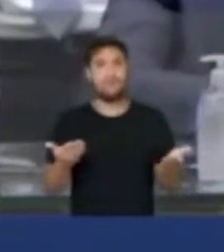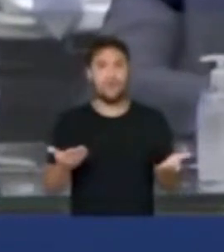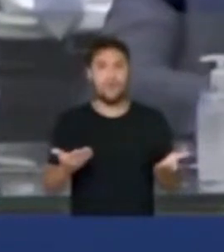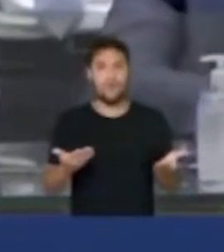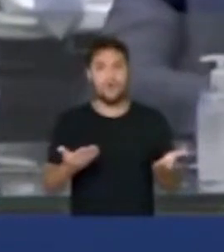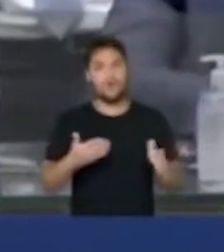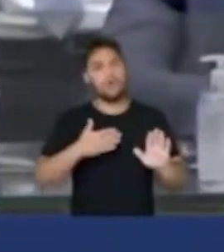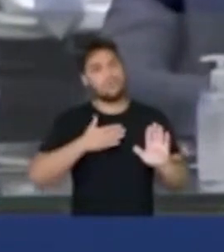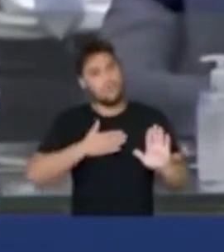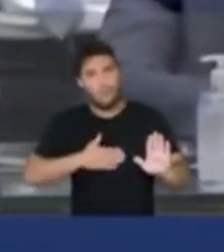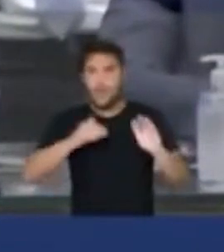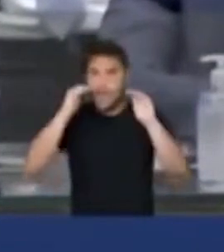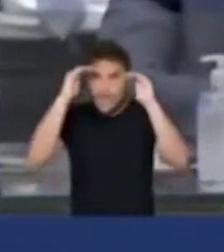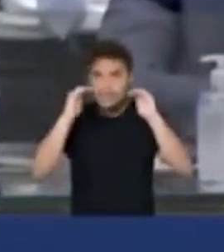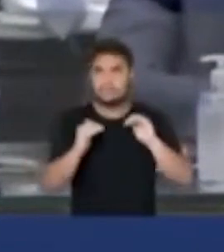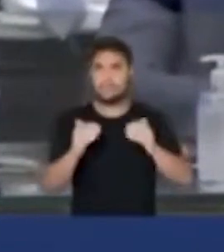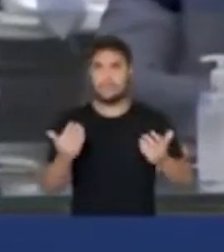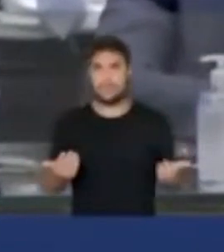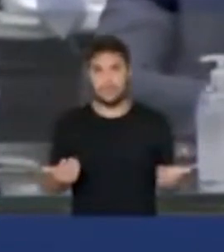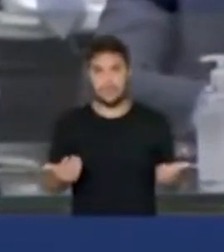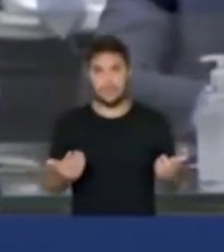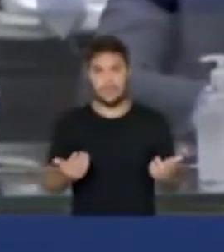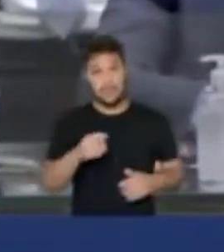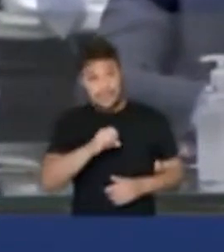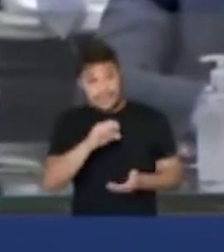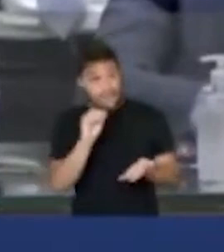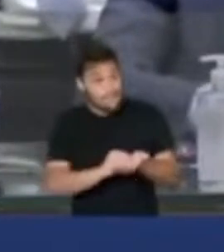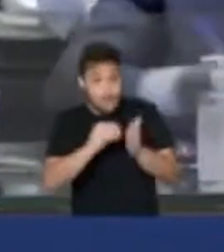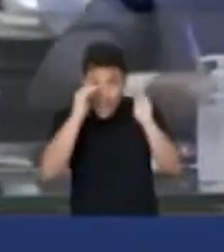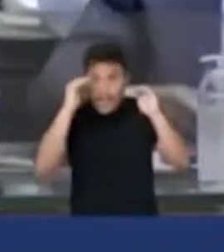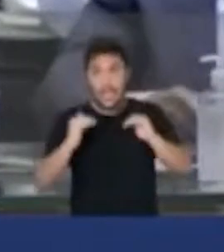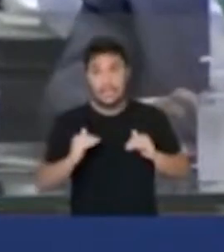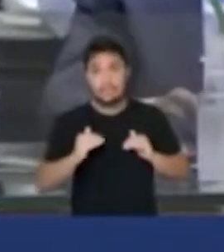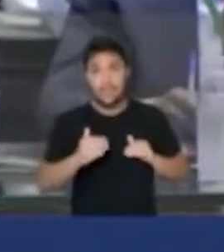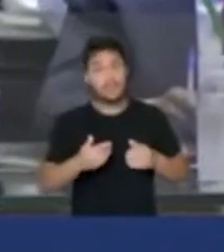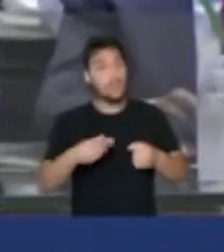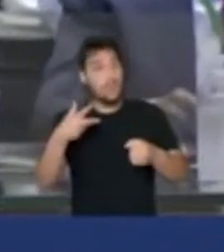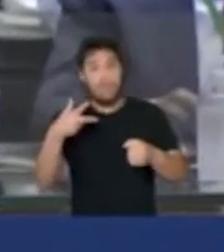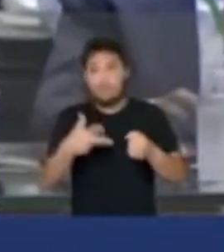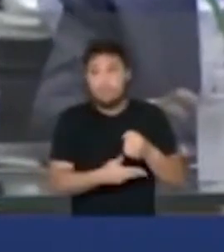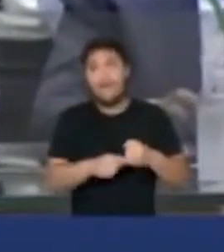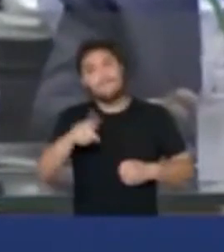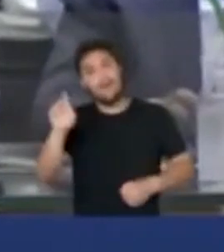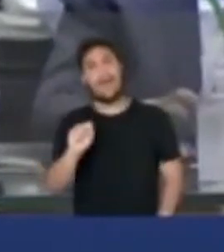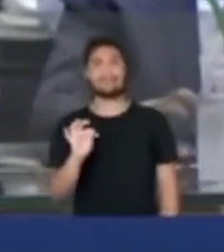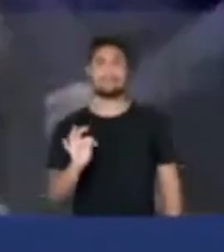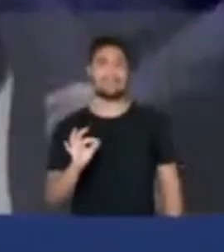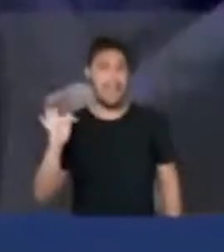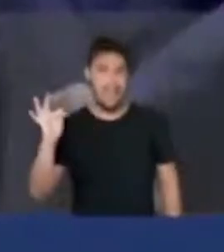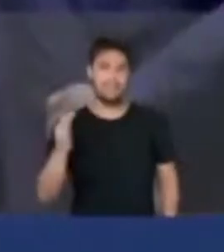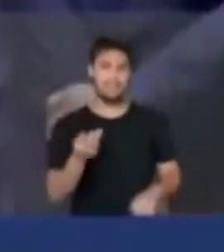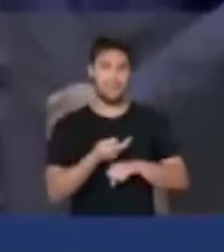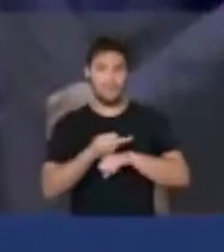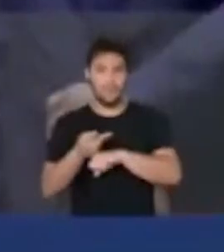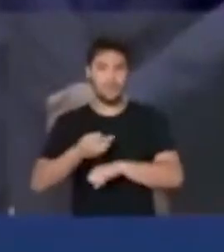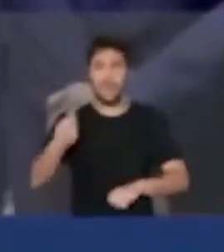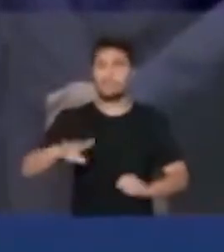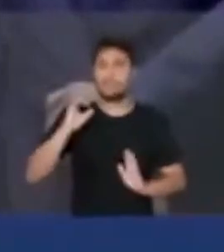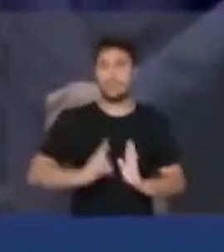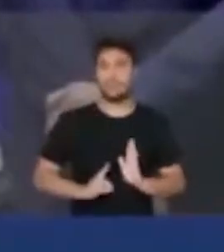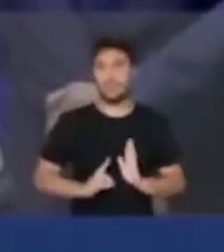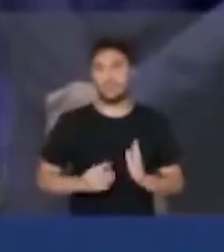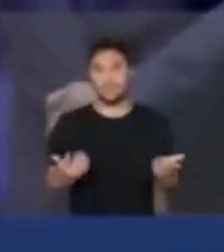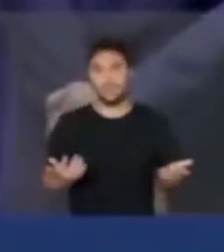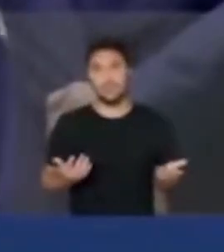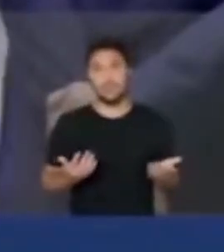o respeito necessário. Se o senhor faltar com respeito, eu não lhe darei a palavra, o senhor vai ao Supremo Federal buscar o direito que o senhor quer. Eu vou abrir,